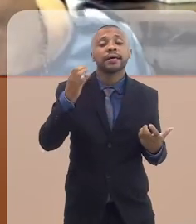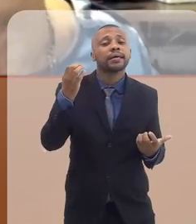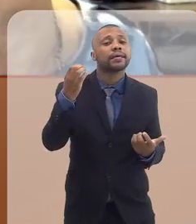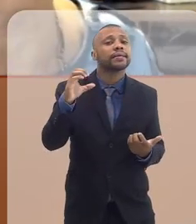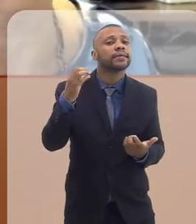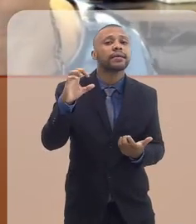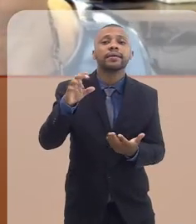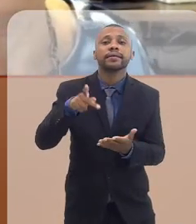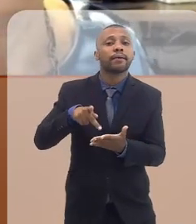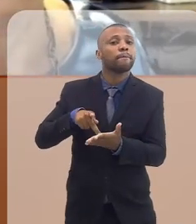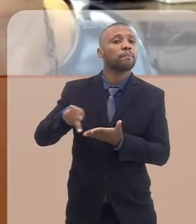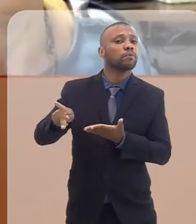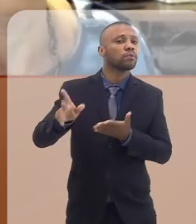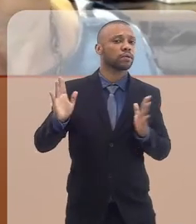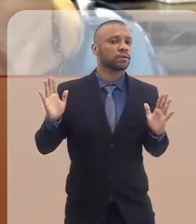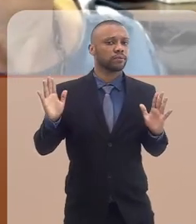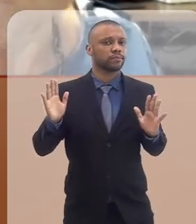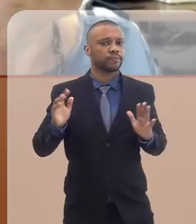ciência pura.